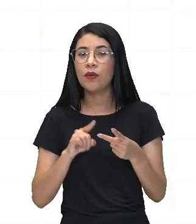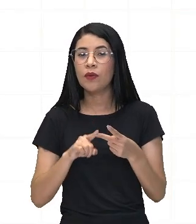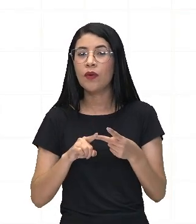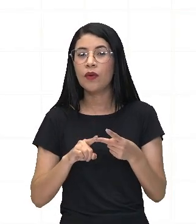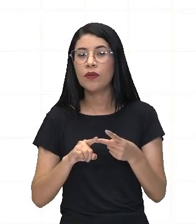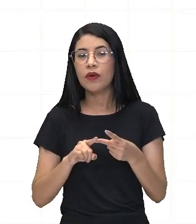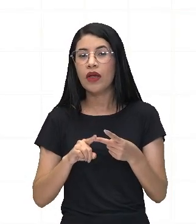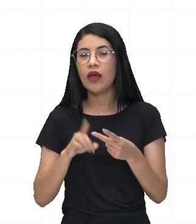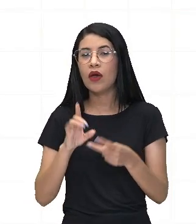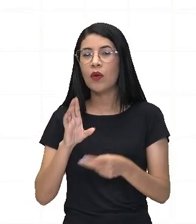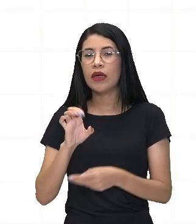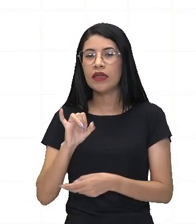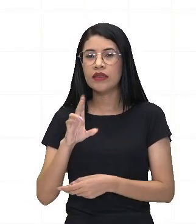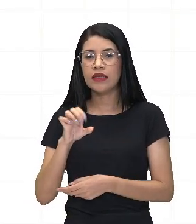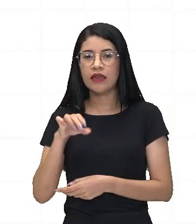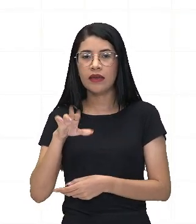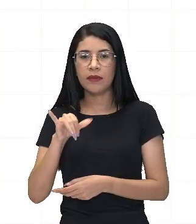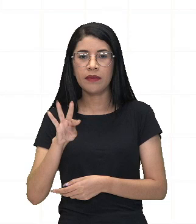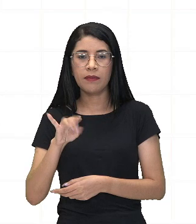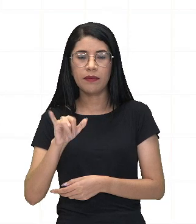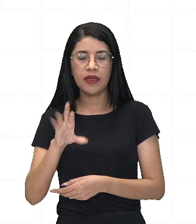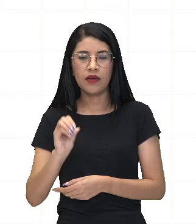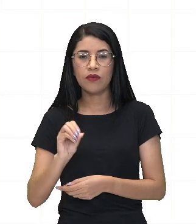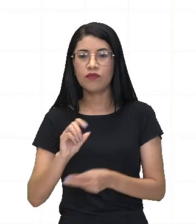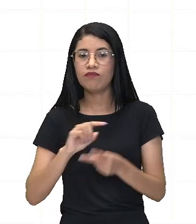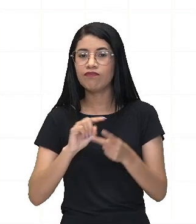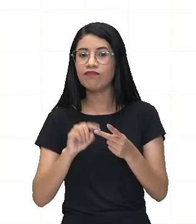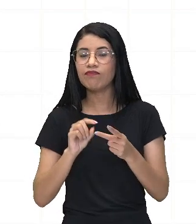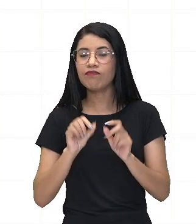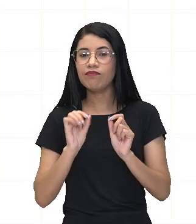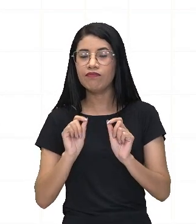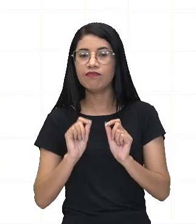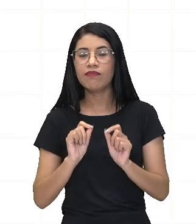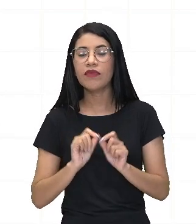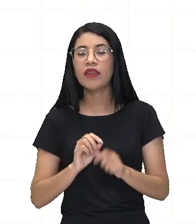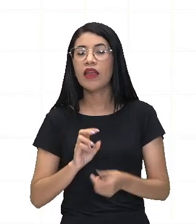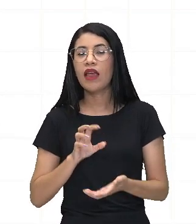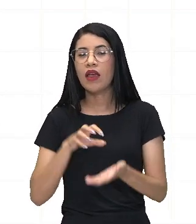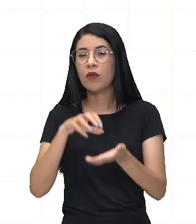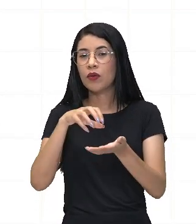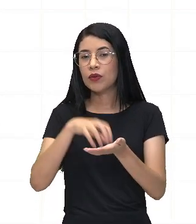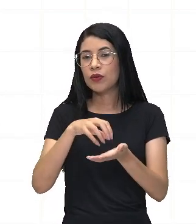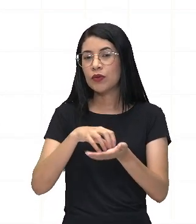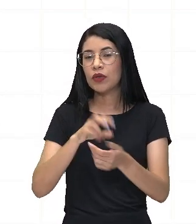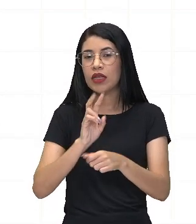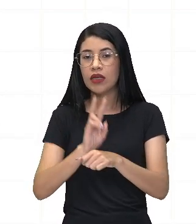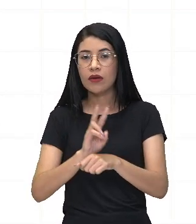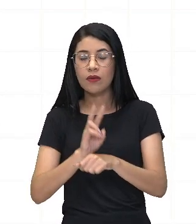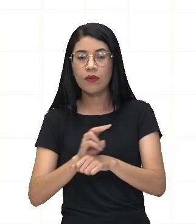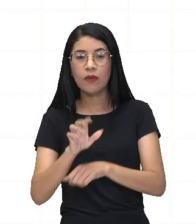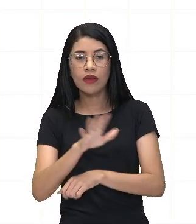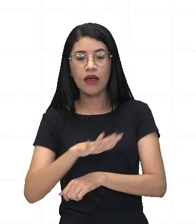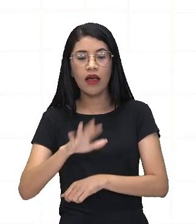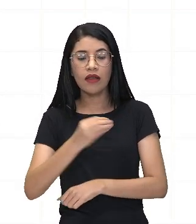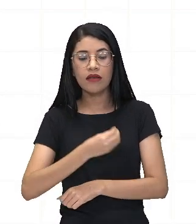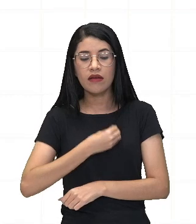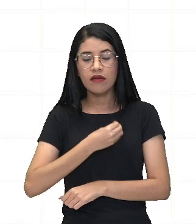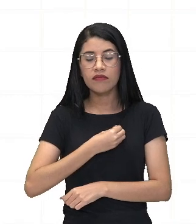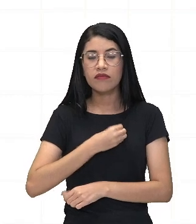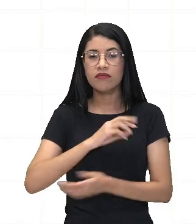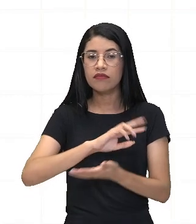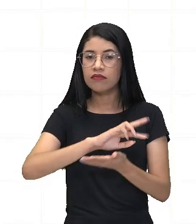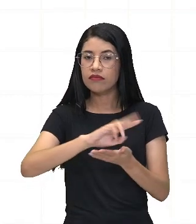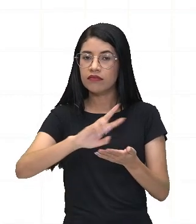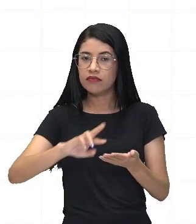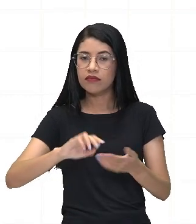né? O Instituto Chico Mendes de Conservação e Biodiversidade, o ICMBio, né? E